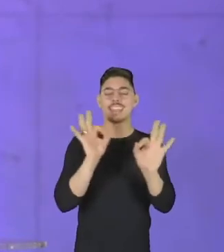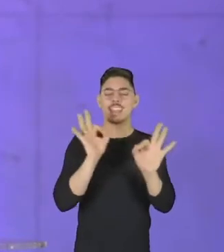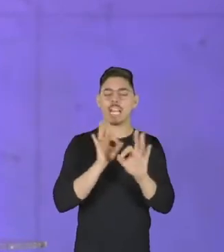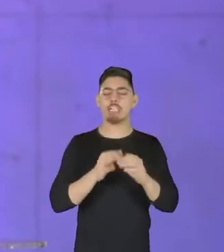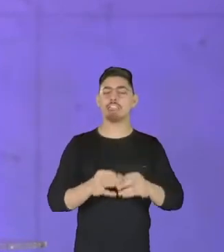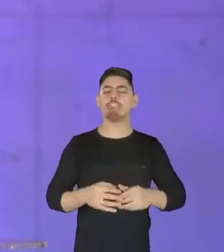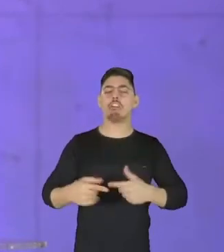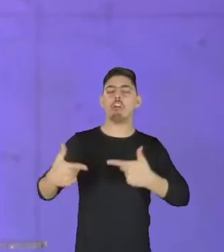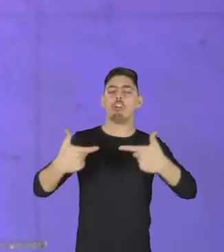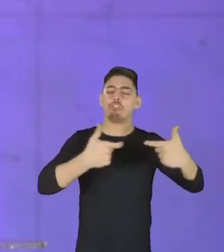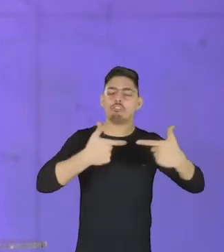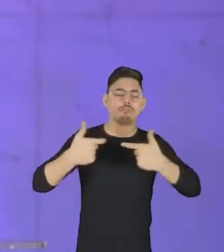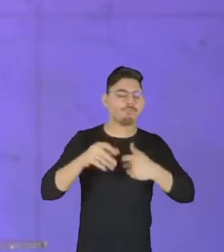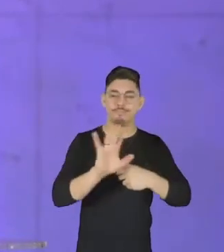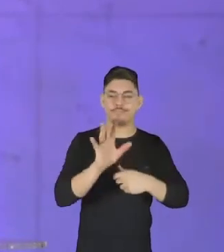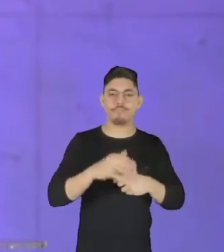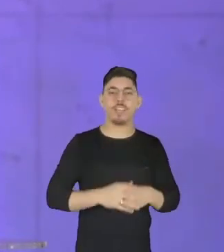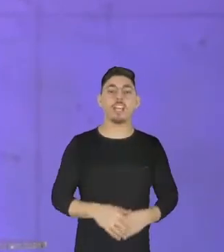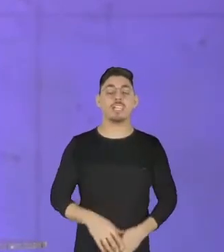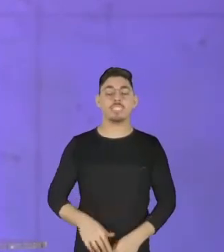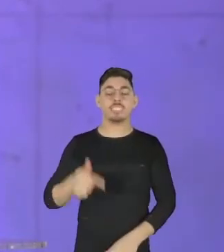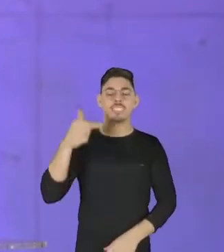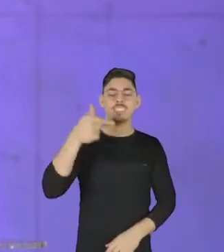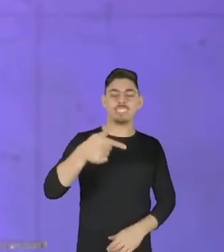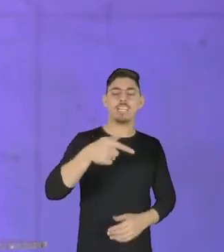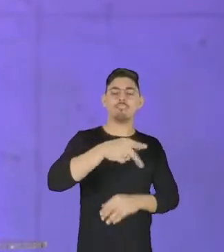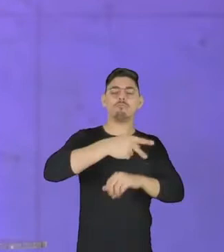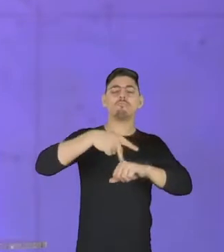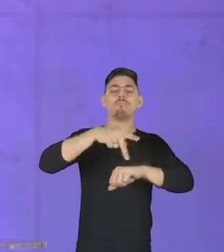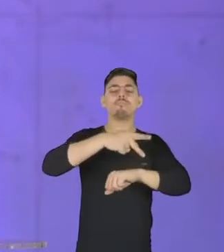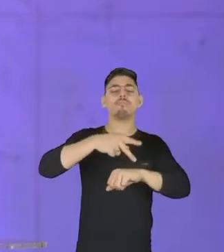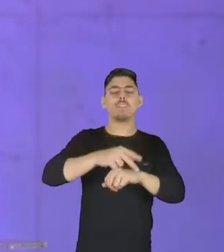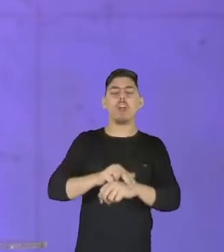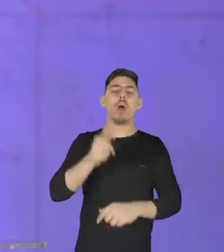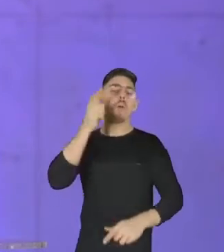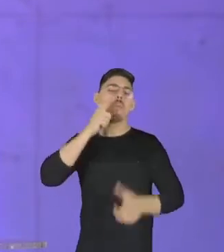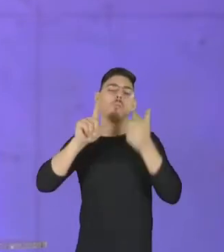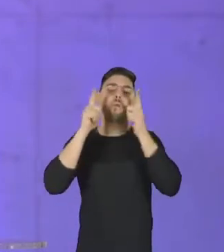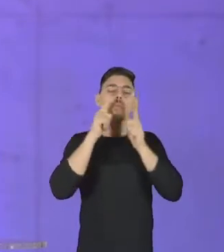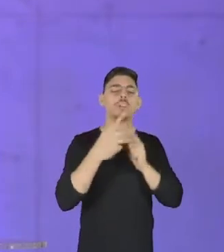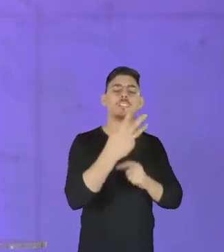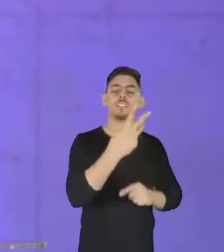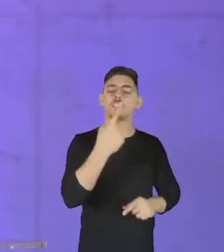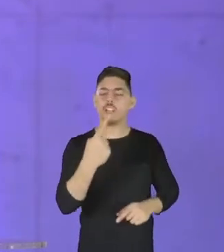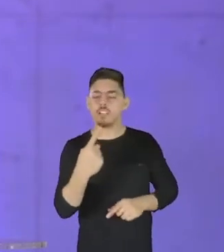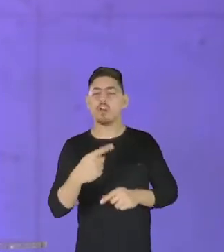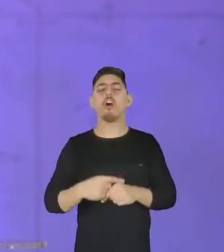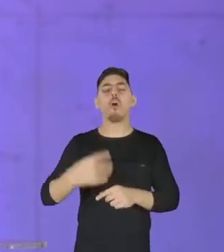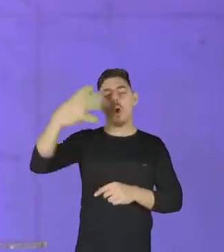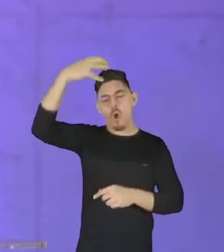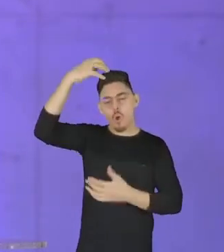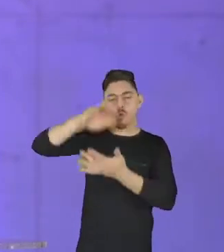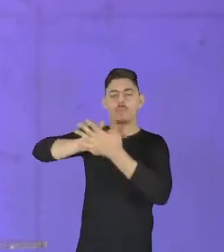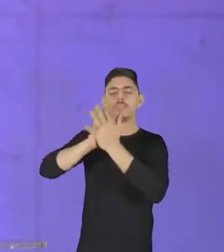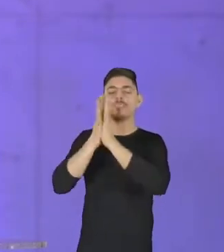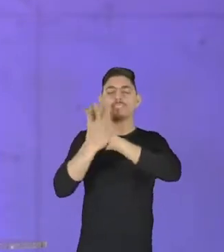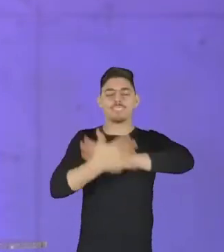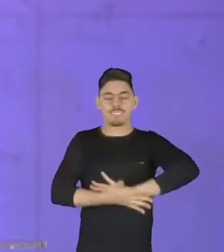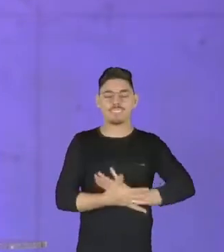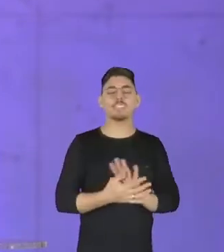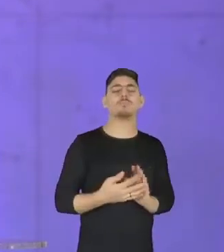7 nações conquistadas, 31 reis derrotados, 14 mil quilômetros quadrados de